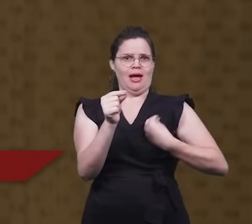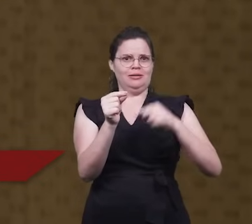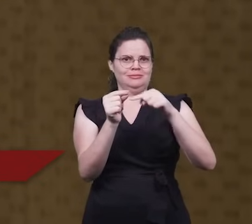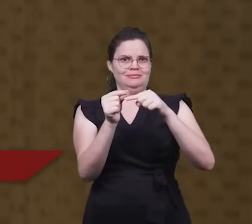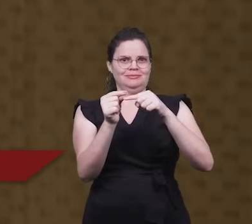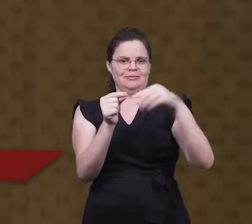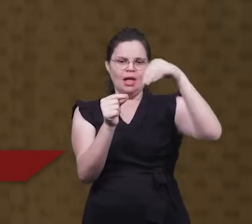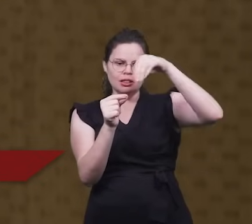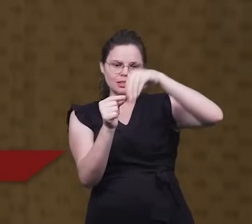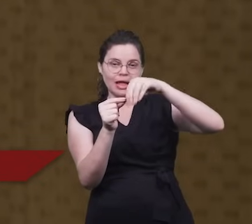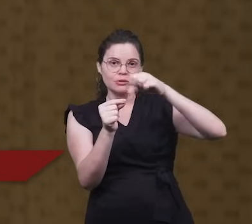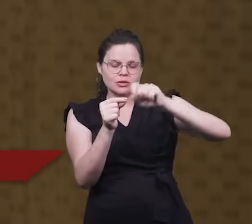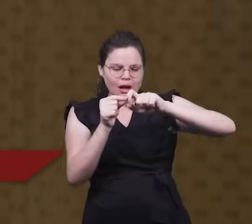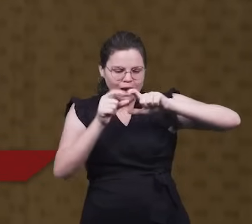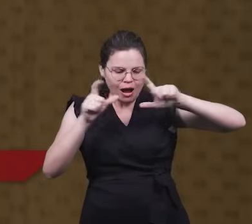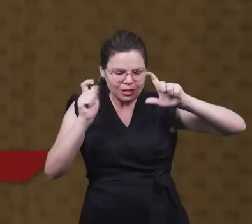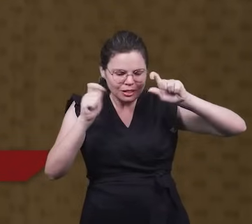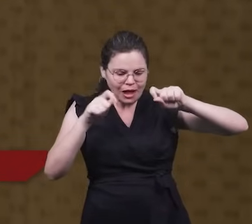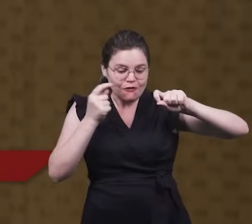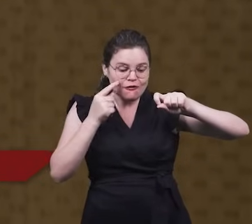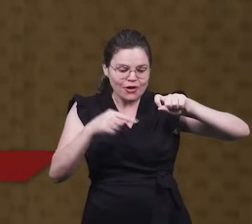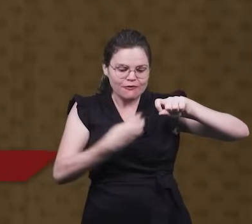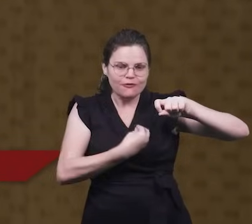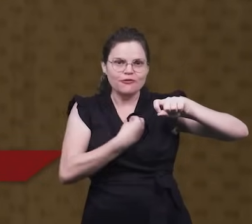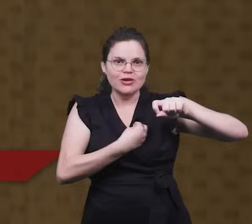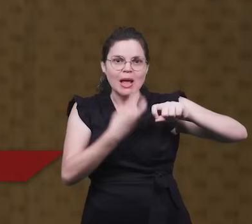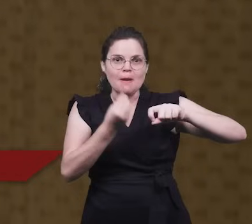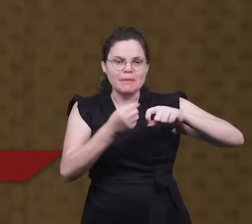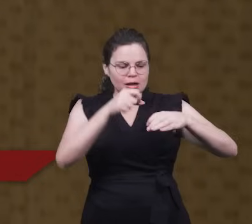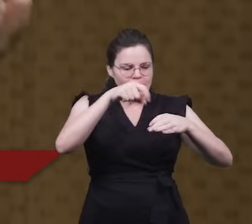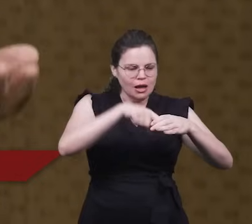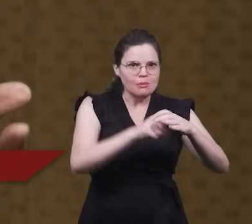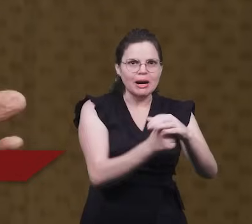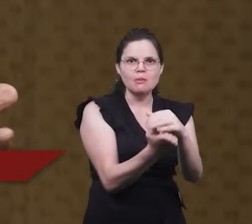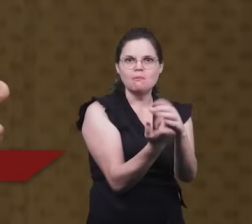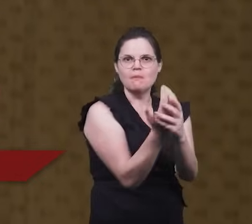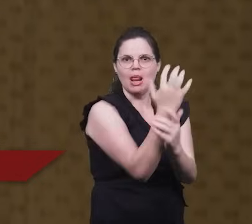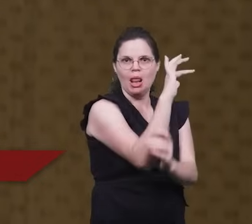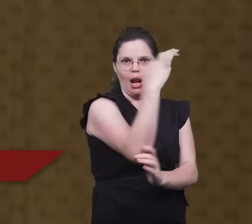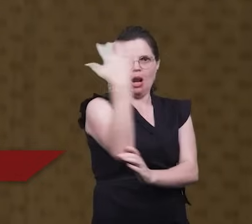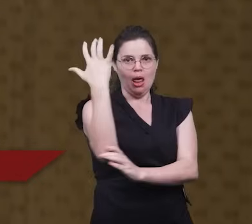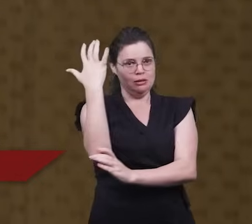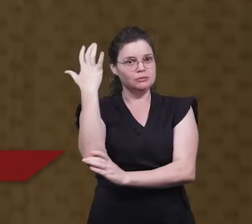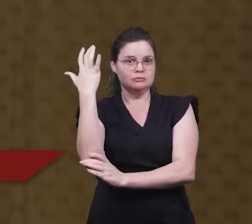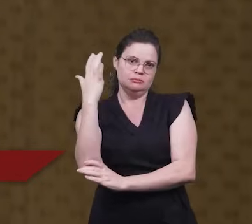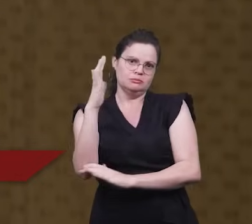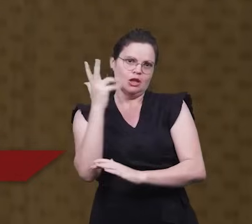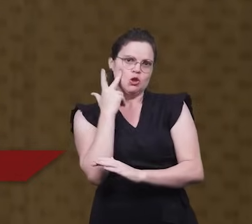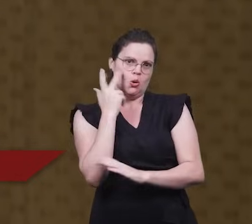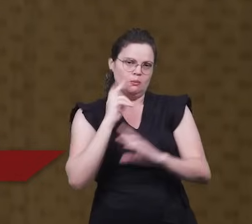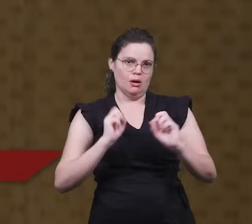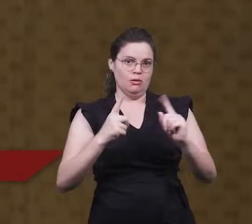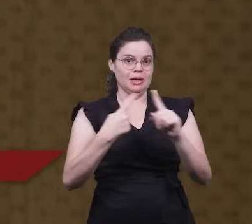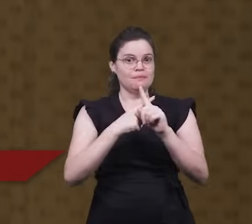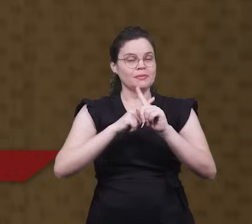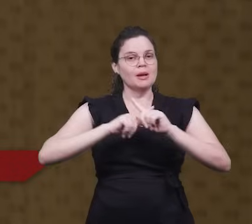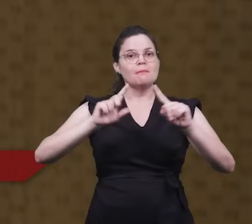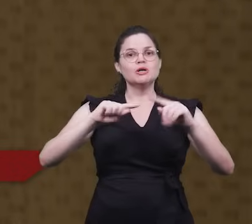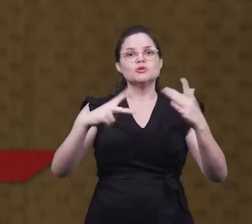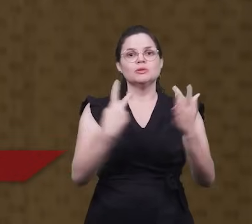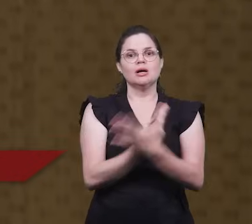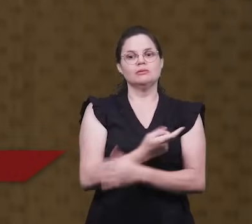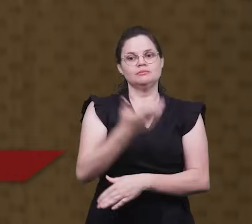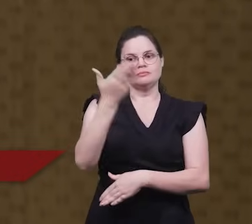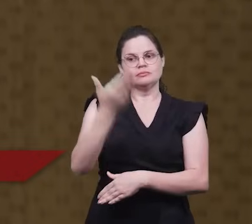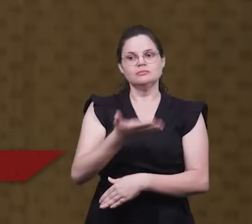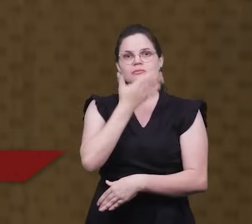vida interior. E essa vida interior é exatamente para poder produzir uma grande estrutura. Mas tudo bem. Mas só que a parábola diz que o